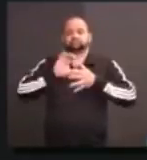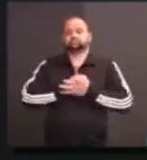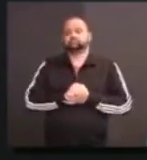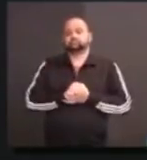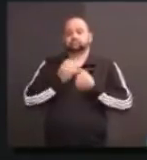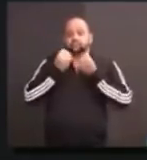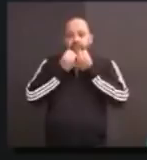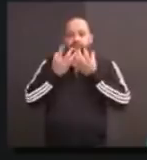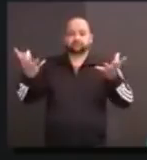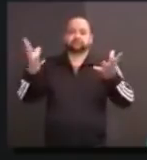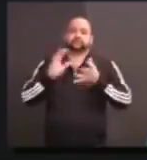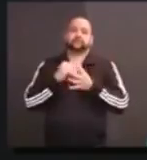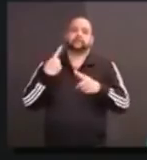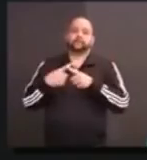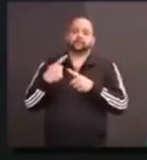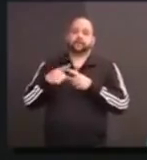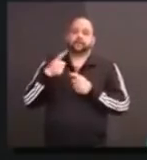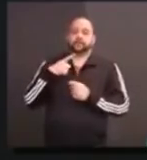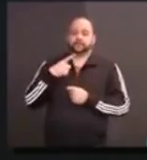Porque tem uma coisa,